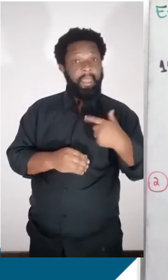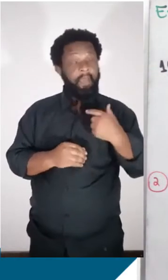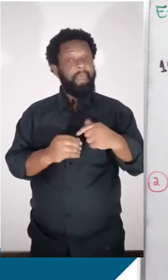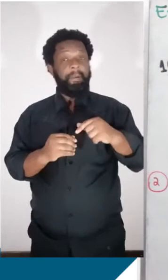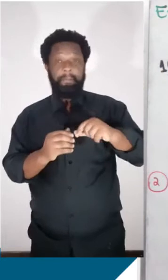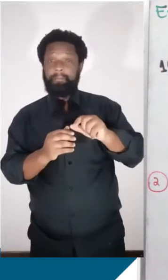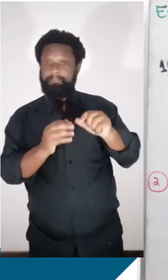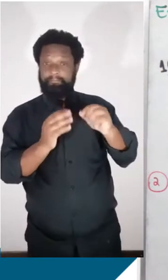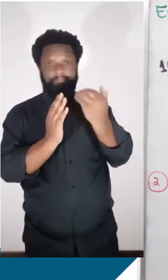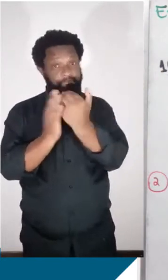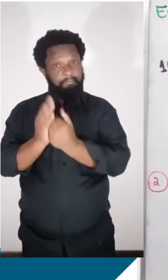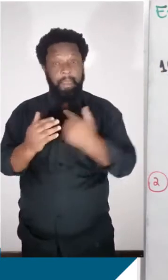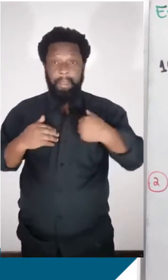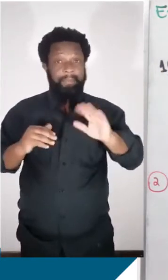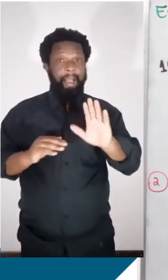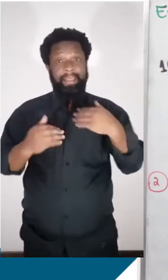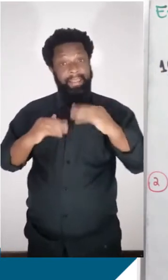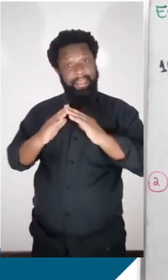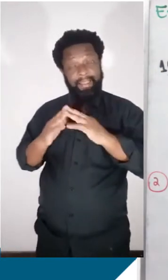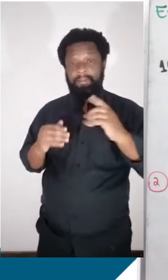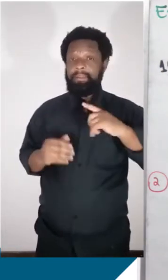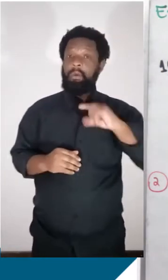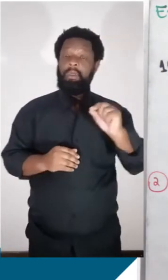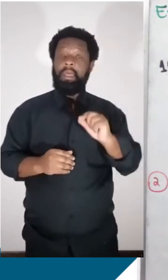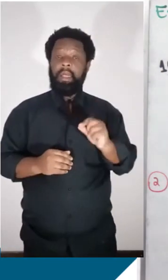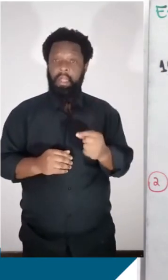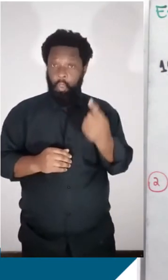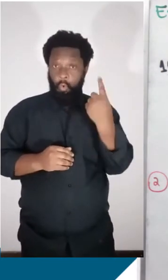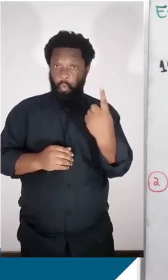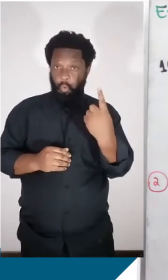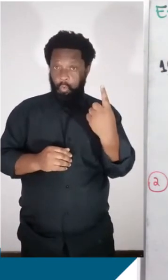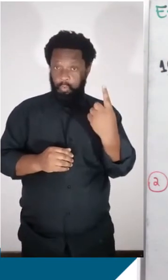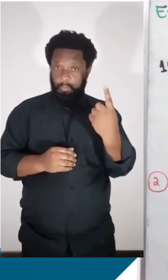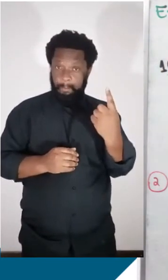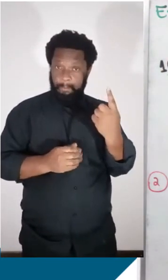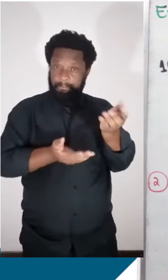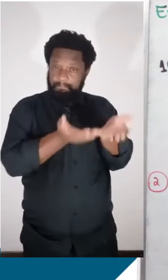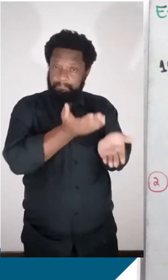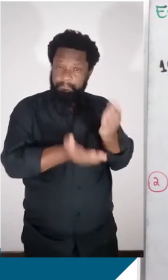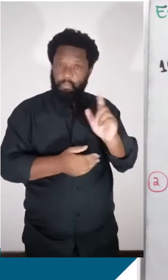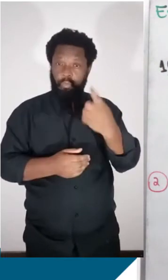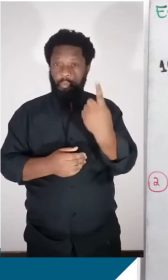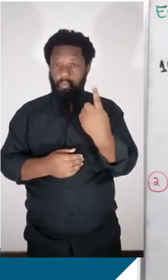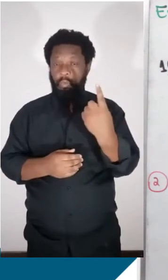Essa é a receita. E eu tenho em casa 1 quilograma de